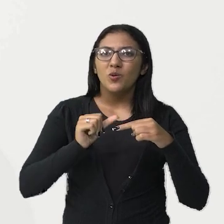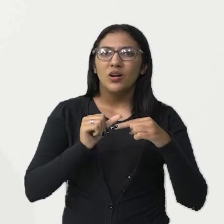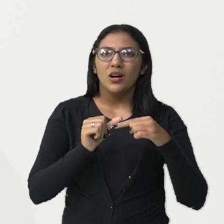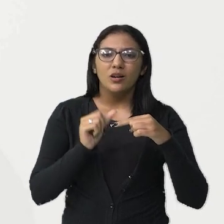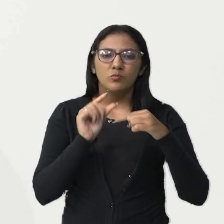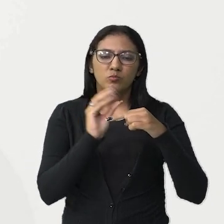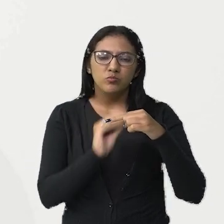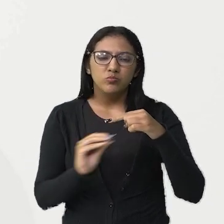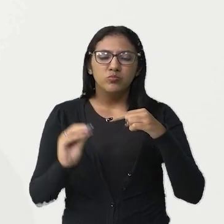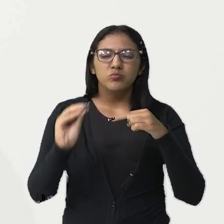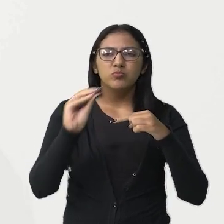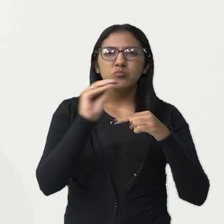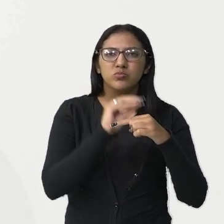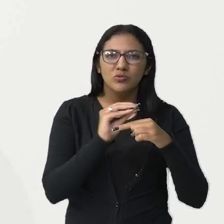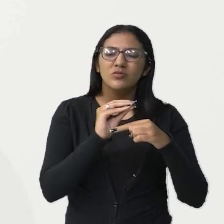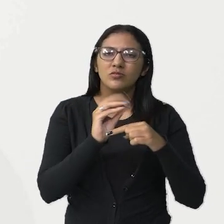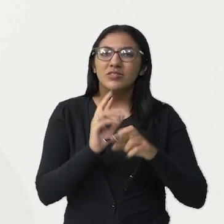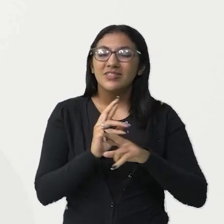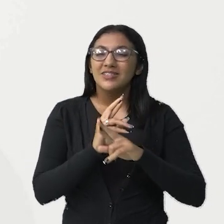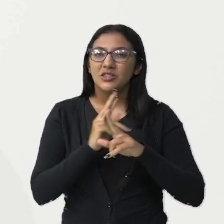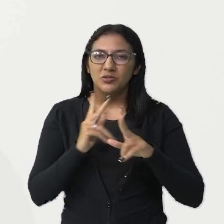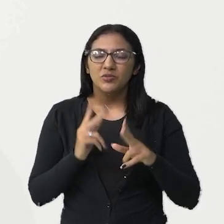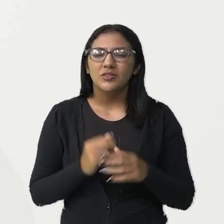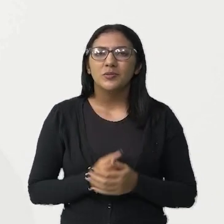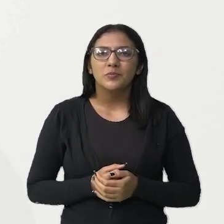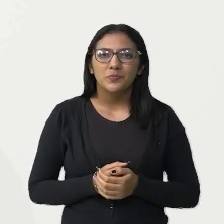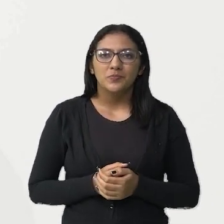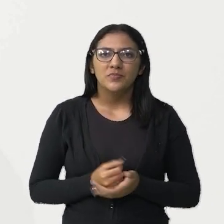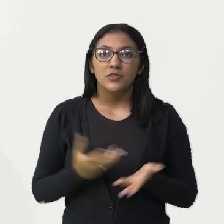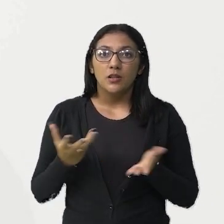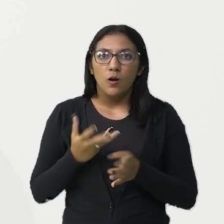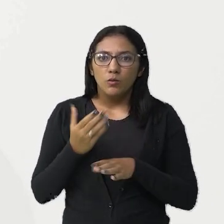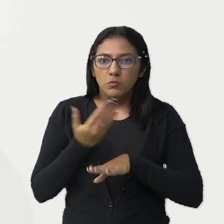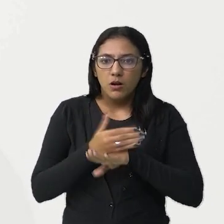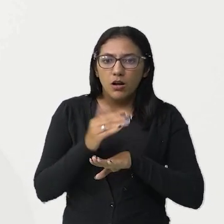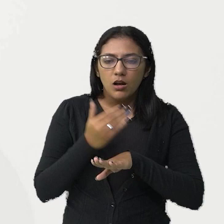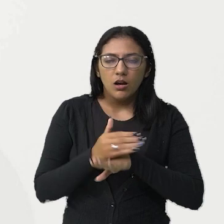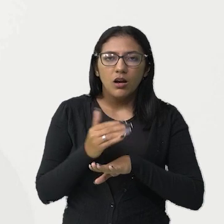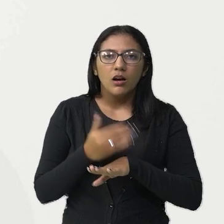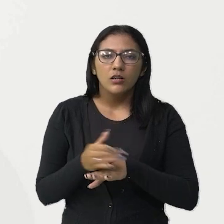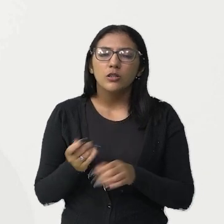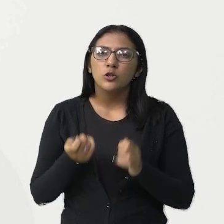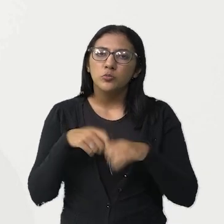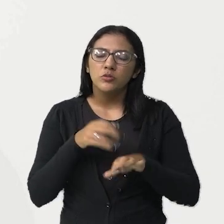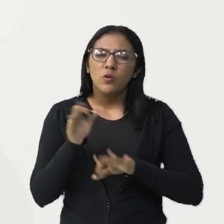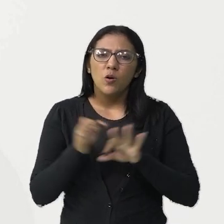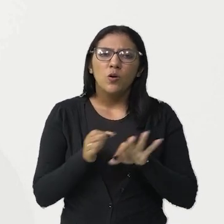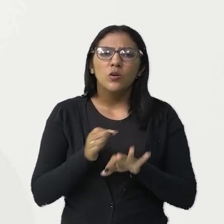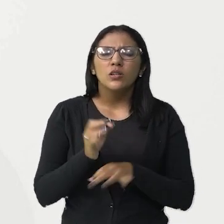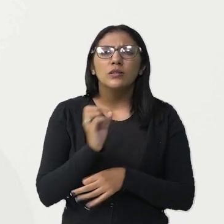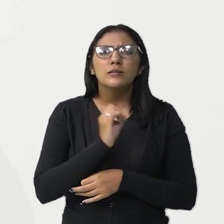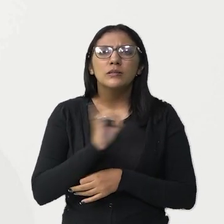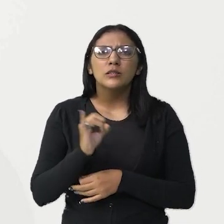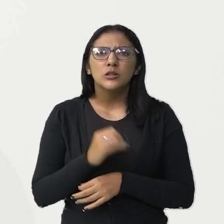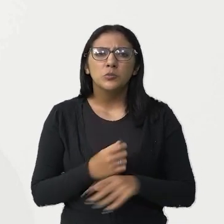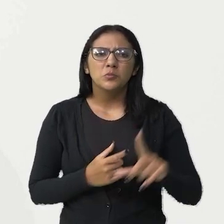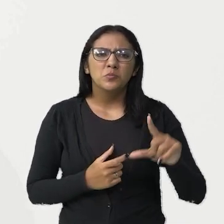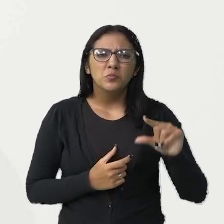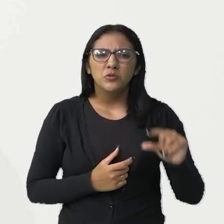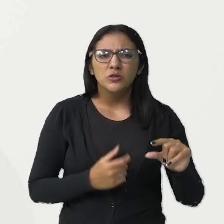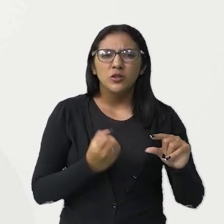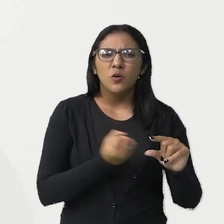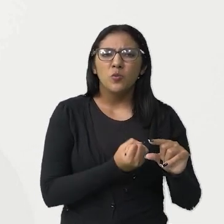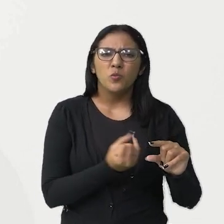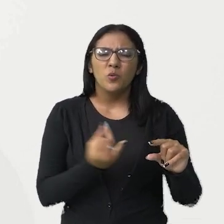encontraríamos um resultado menor do que 18 horas. Mas na prática não é isso que funciona, né? Se eu reduzo a quantidade de impressoras, eu não